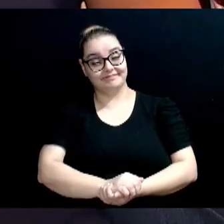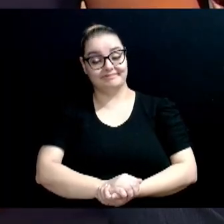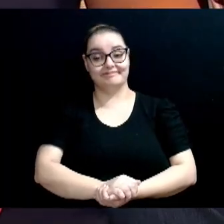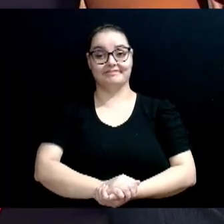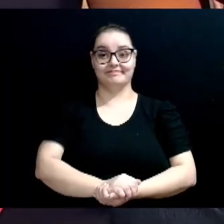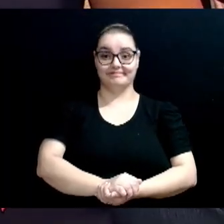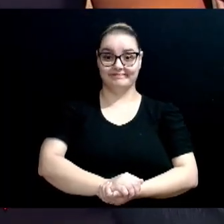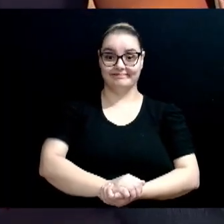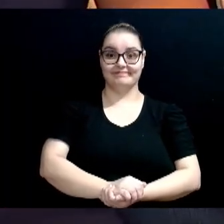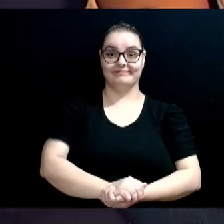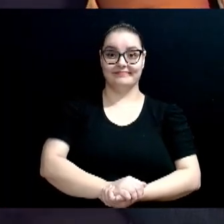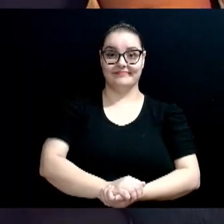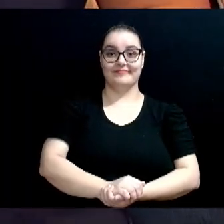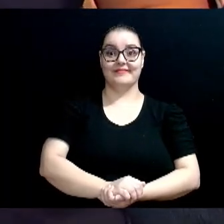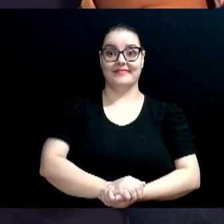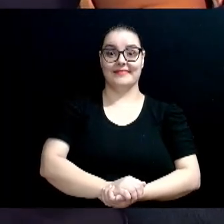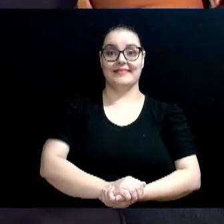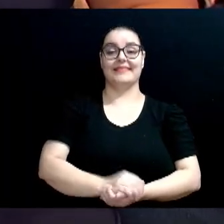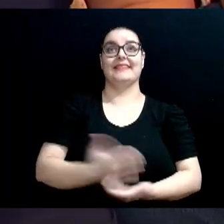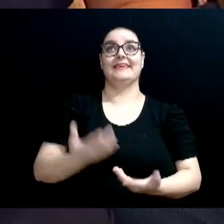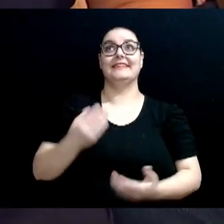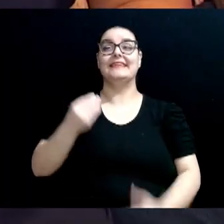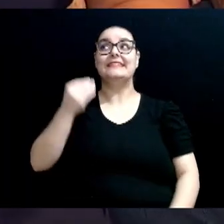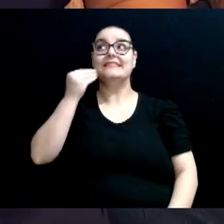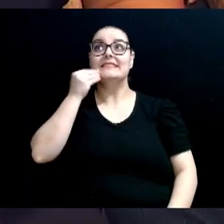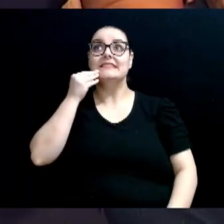Eu tô tentando elaborar como que eu respondo.